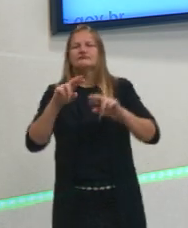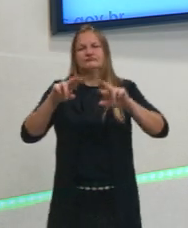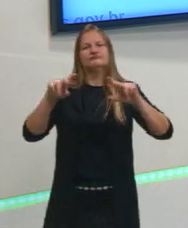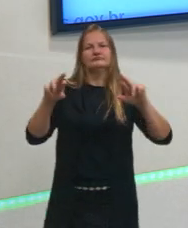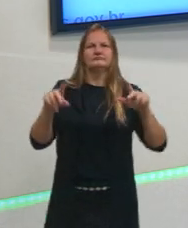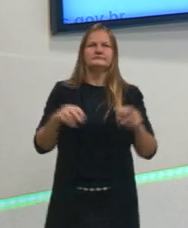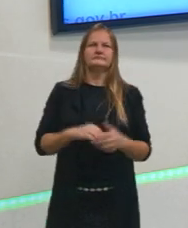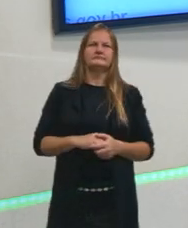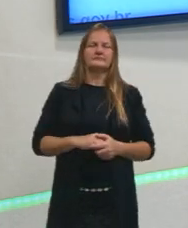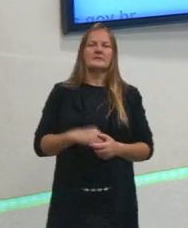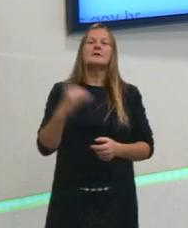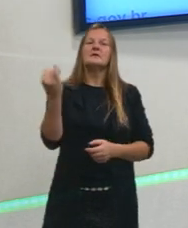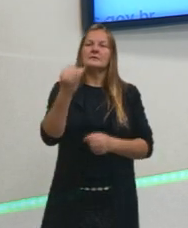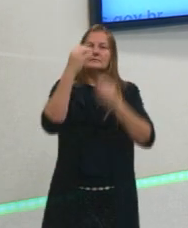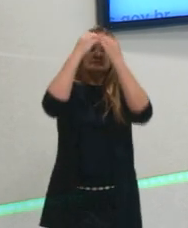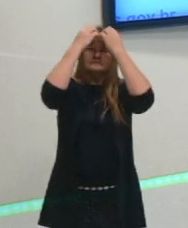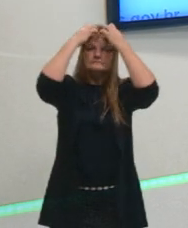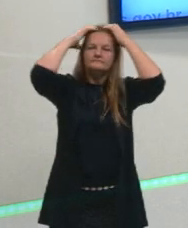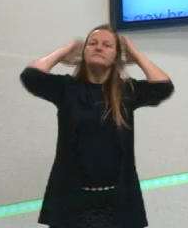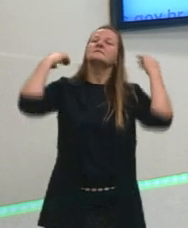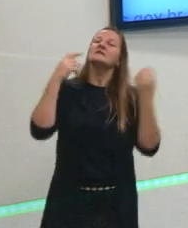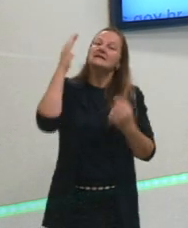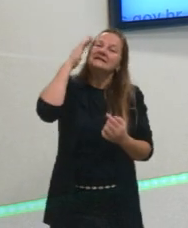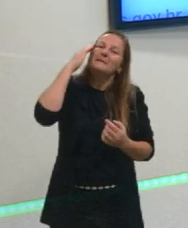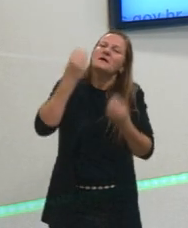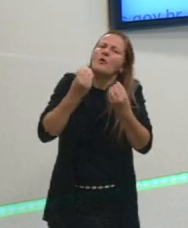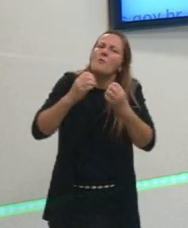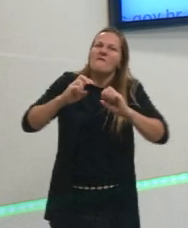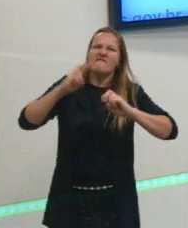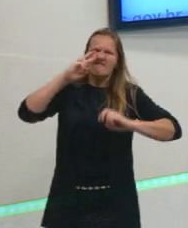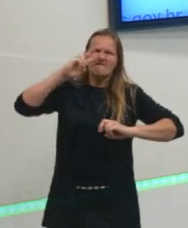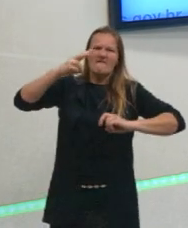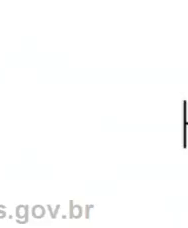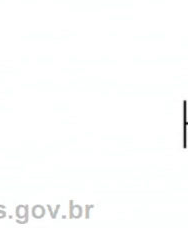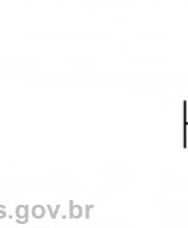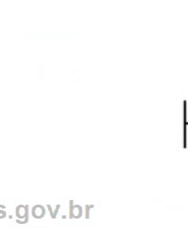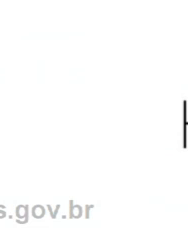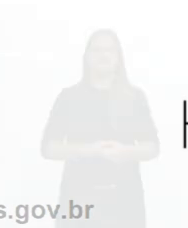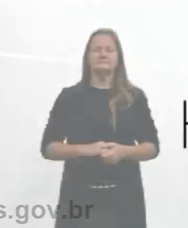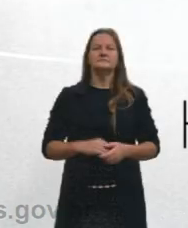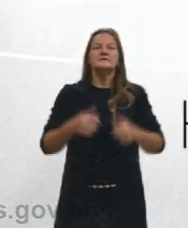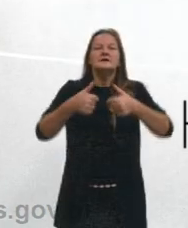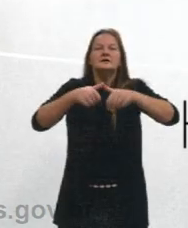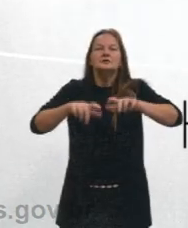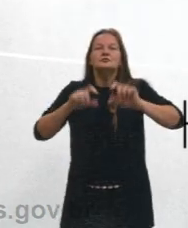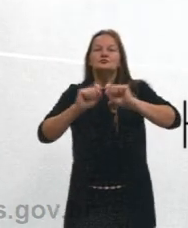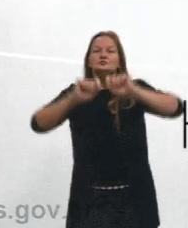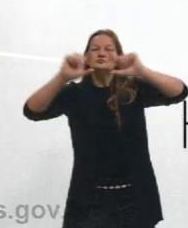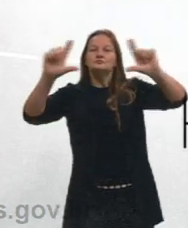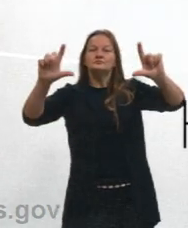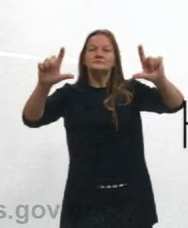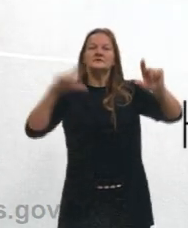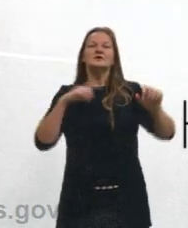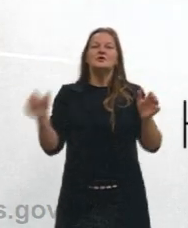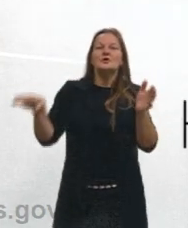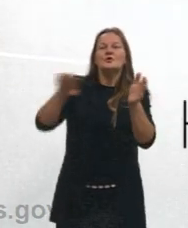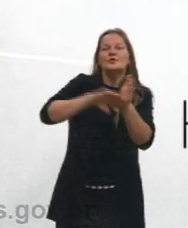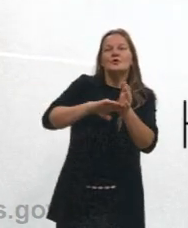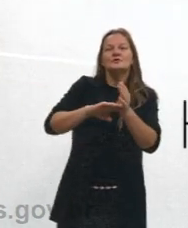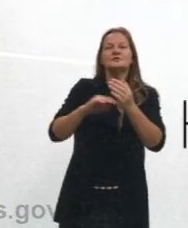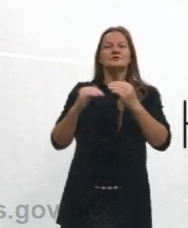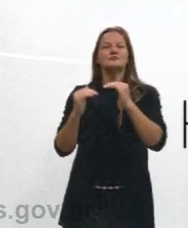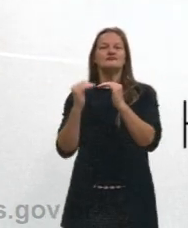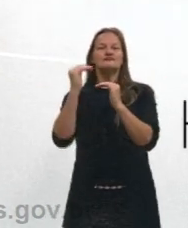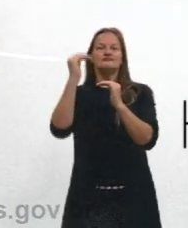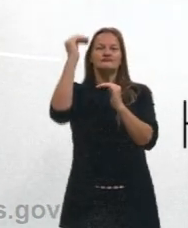então é importante saber também a força dos astros e das vagas nesse slide eu trouxe a escala de PH